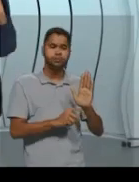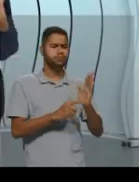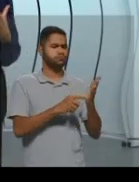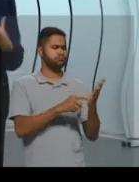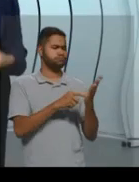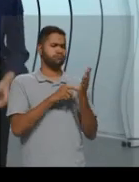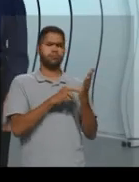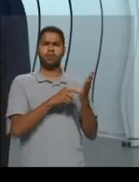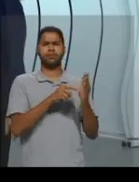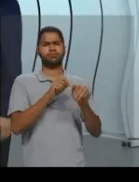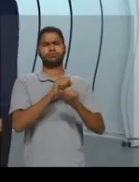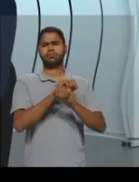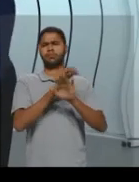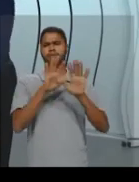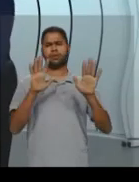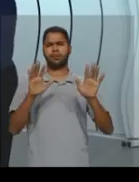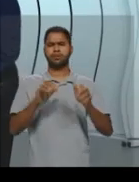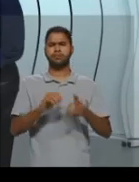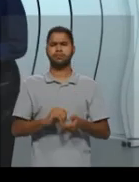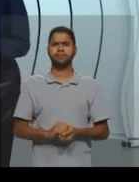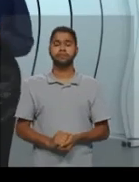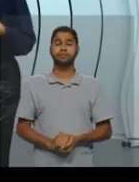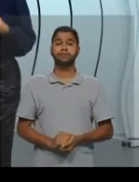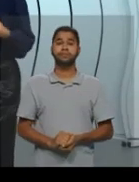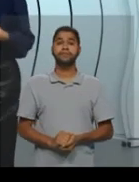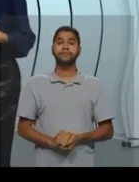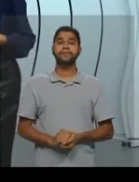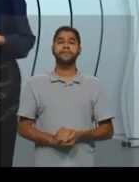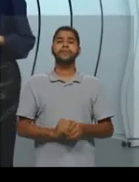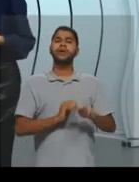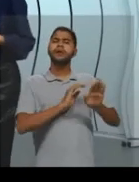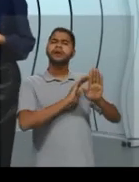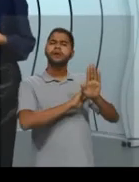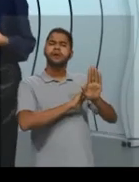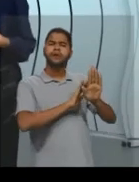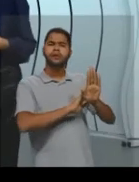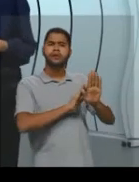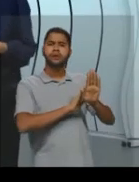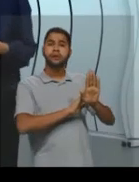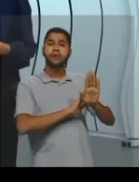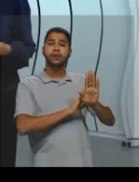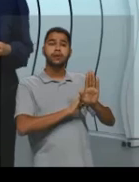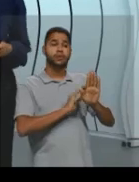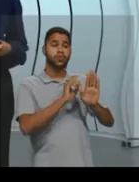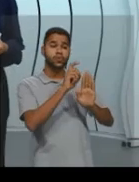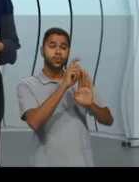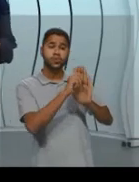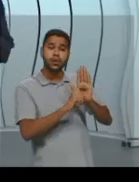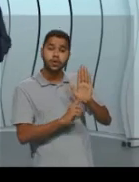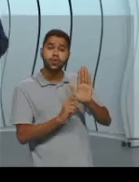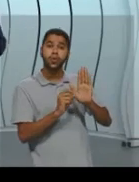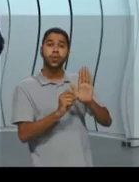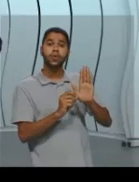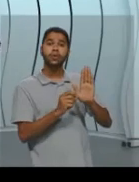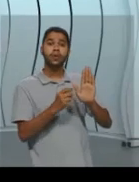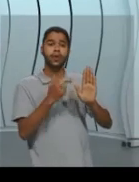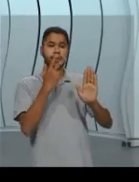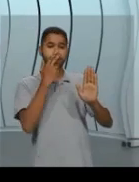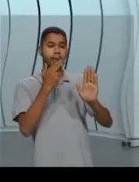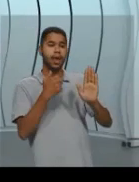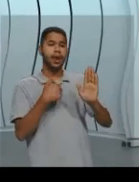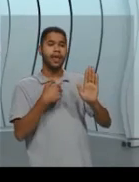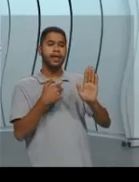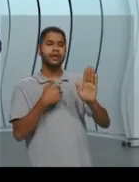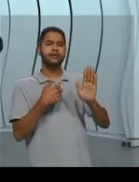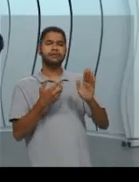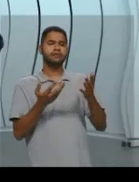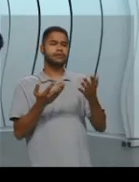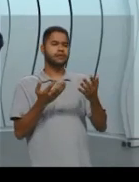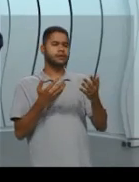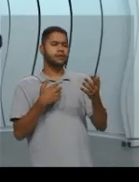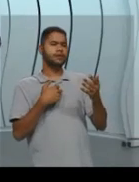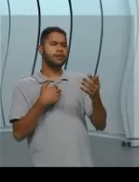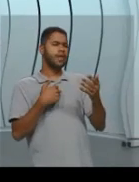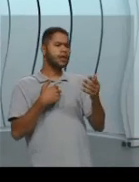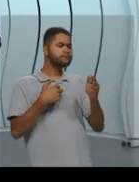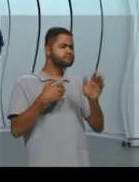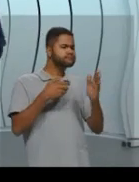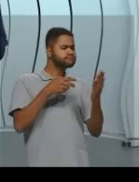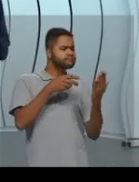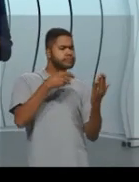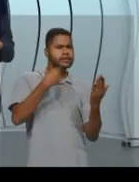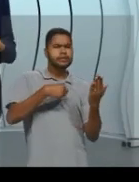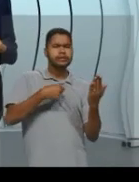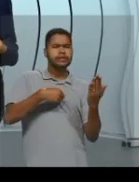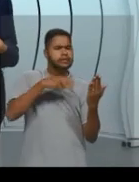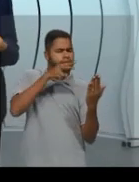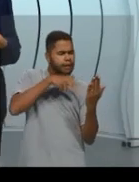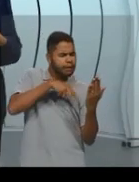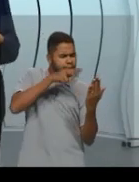ali claras para você, né? E implícitos textuais é o que está entre linhas, é o que depende